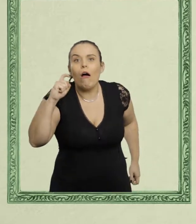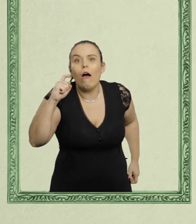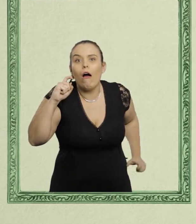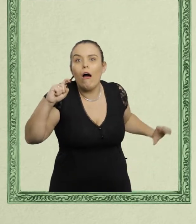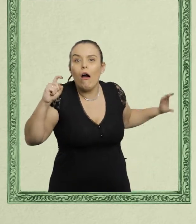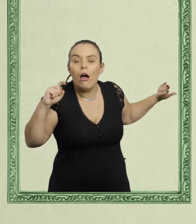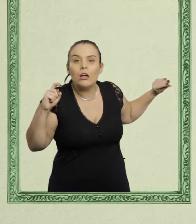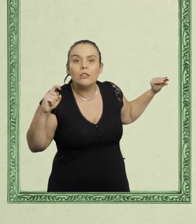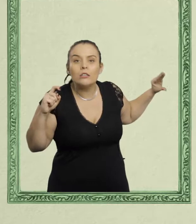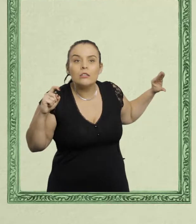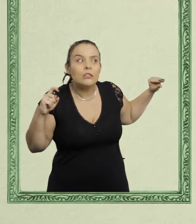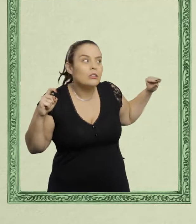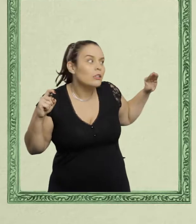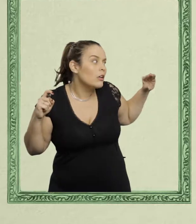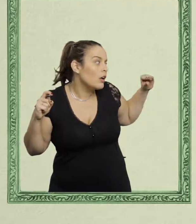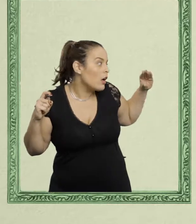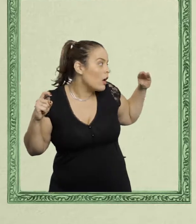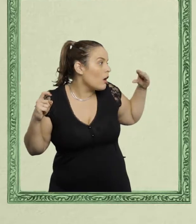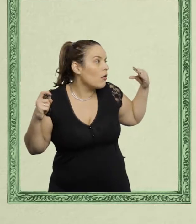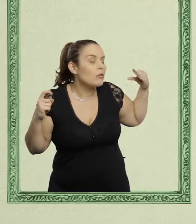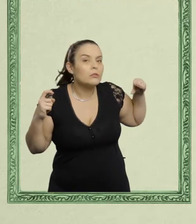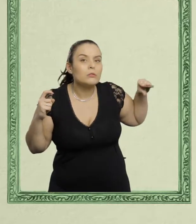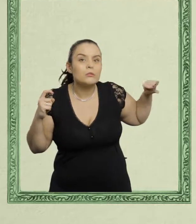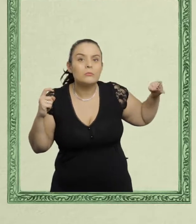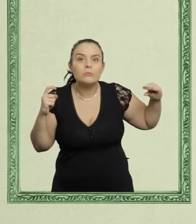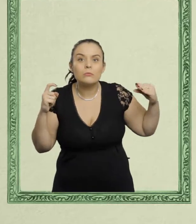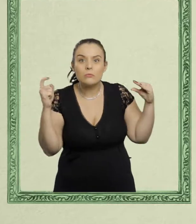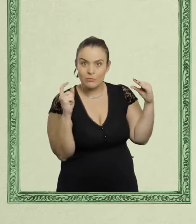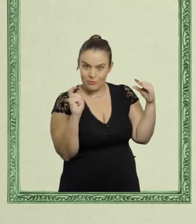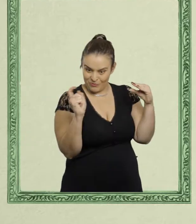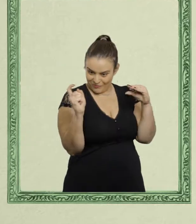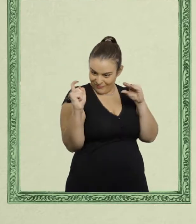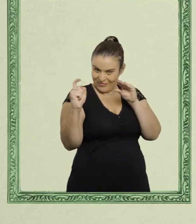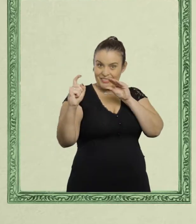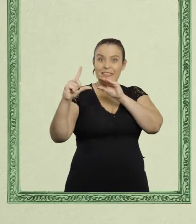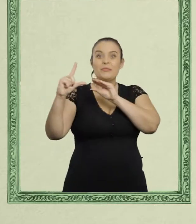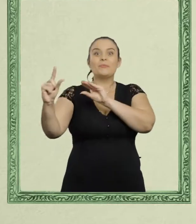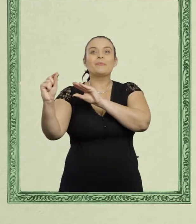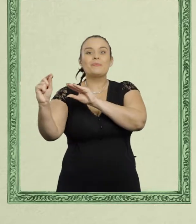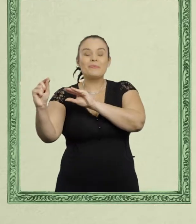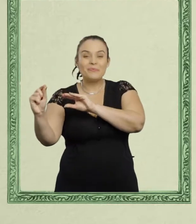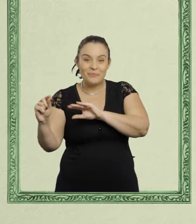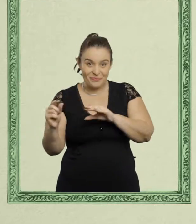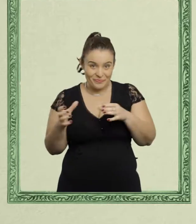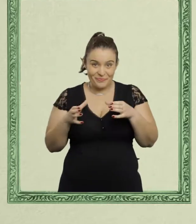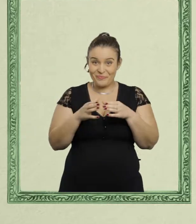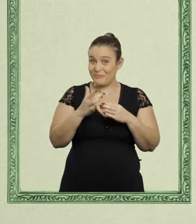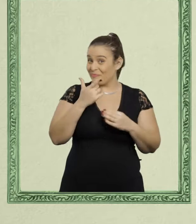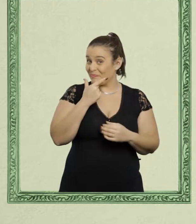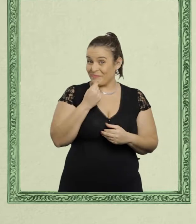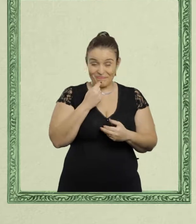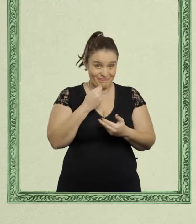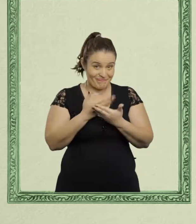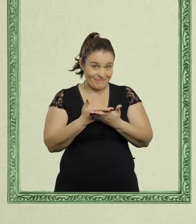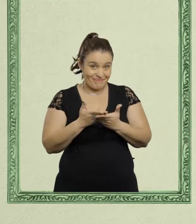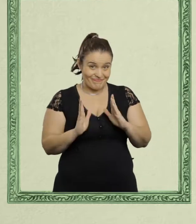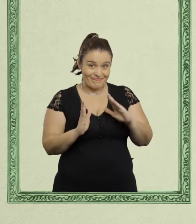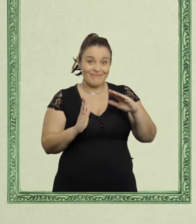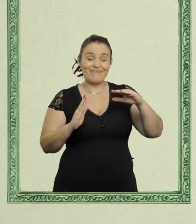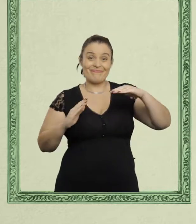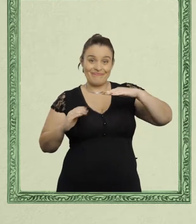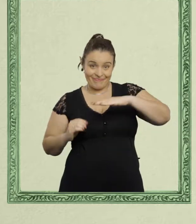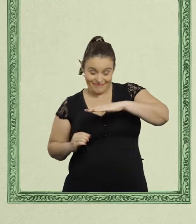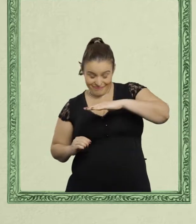tremer. O crocodilo estava rastejando atrás de Gancho. Gancho fugiu do crocodilo. Os meninos